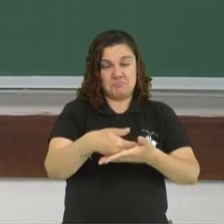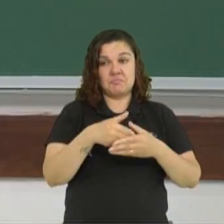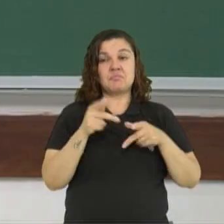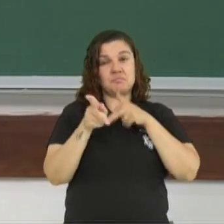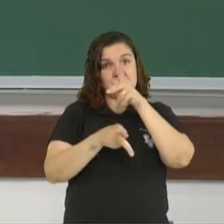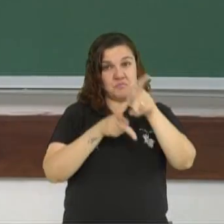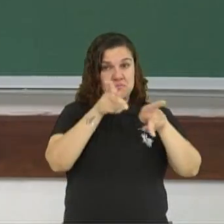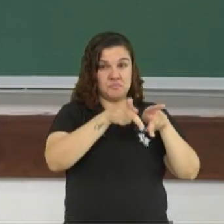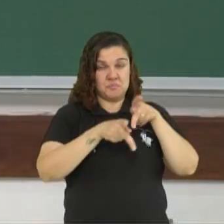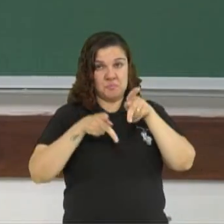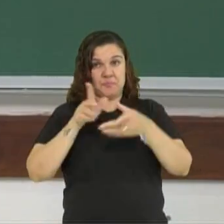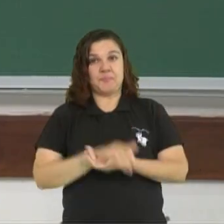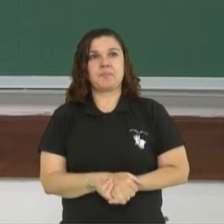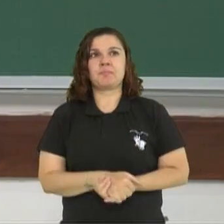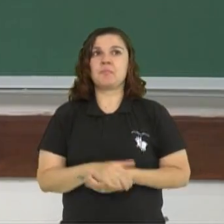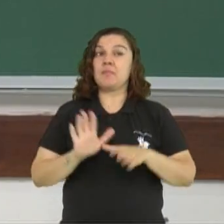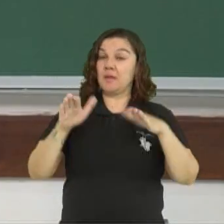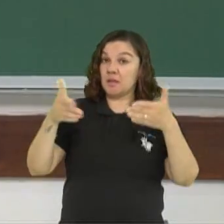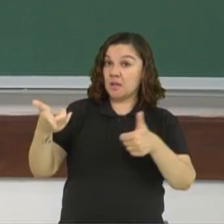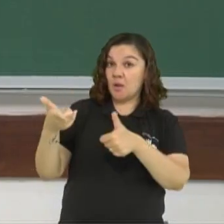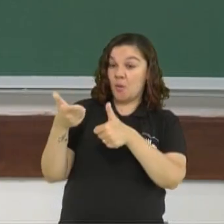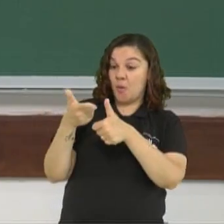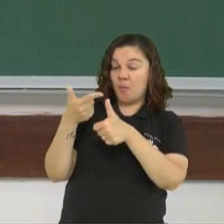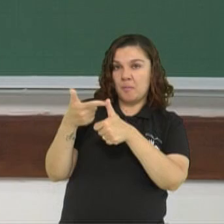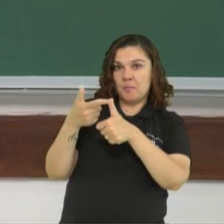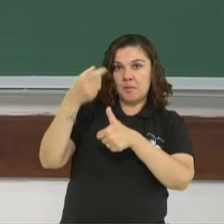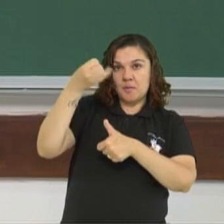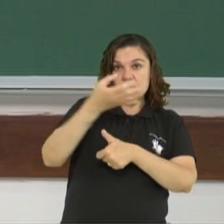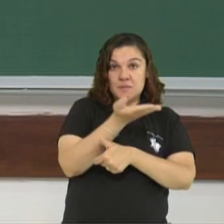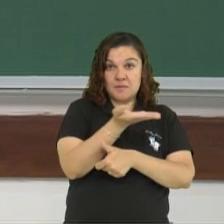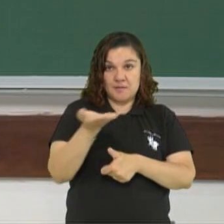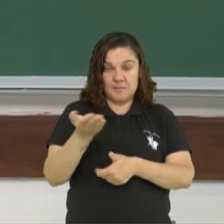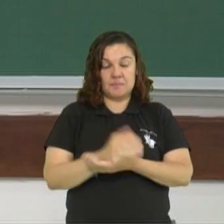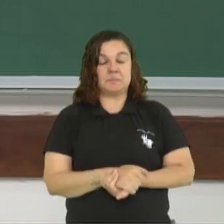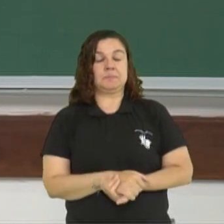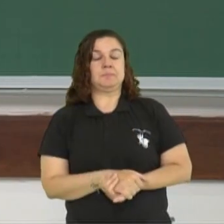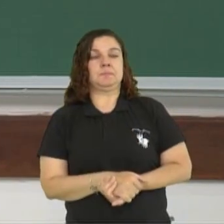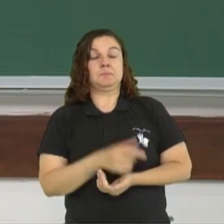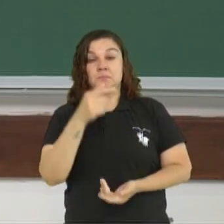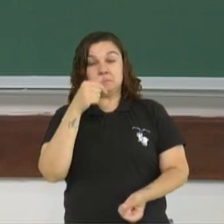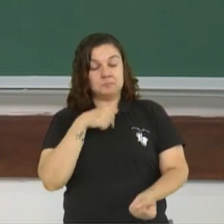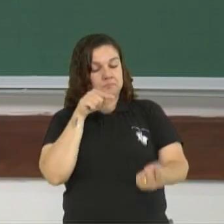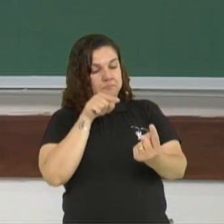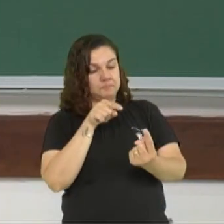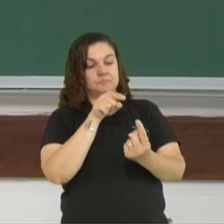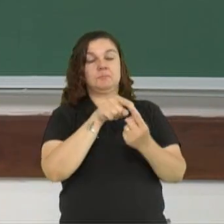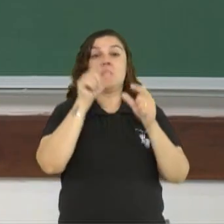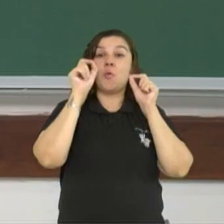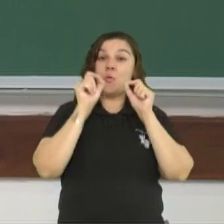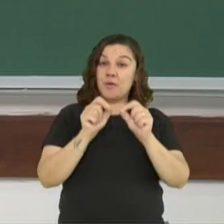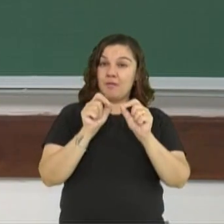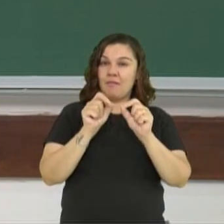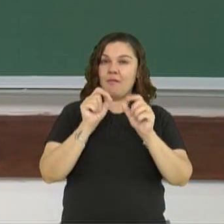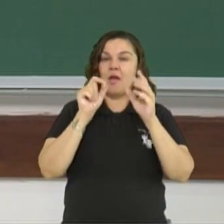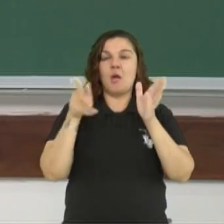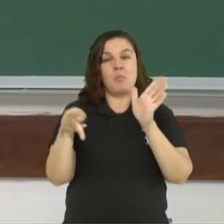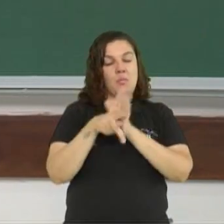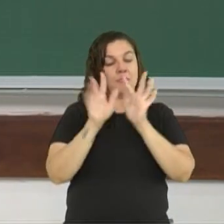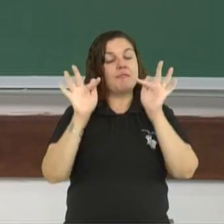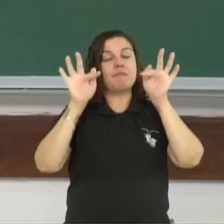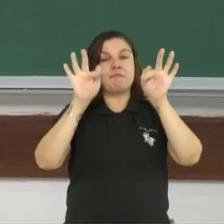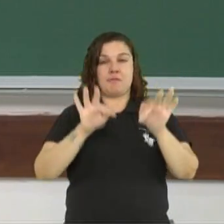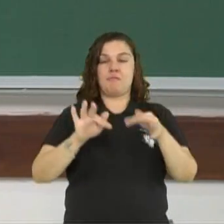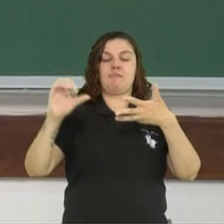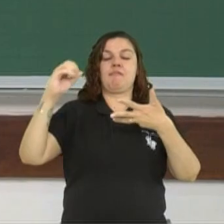Então, primeiramente, que nem eu falei para vocês já nas outras aulas, a minha missão é levar vocês até o exame do Enem. Eu